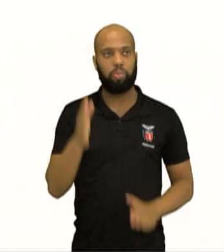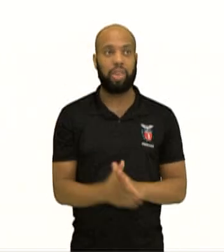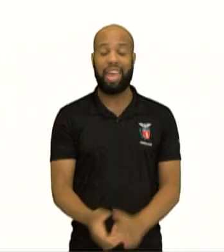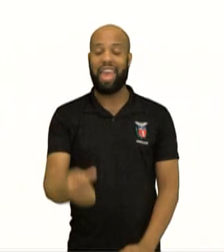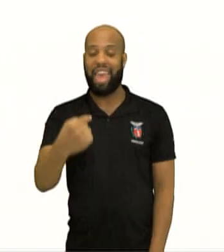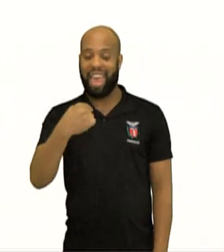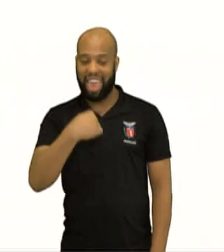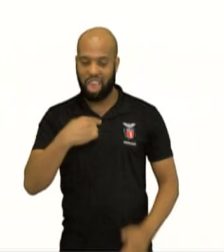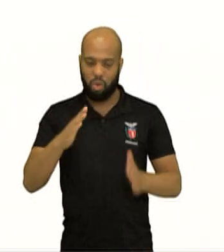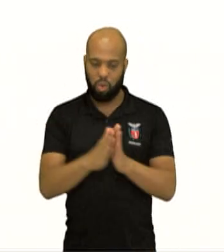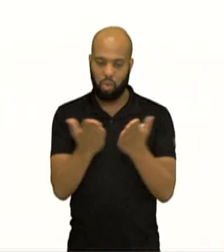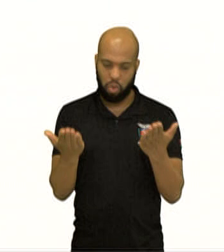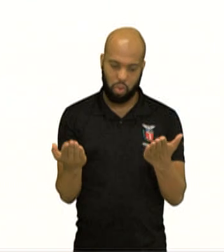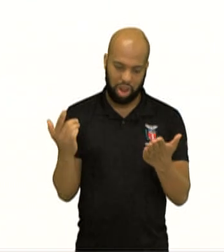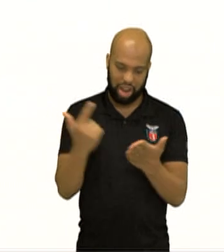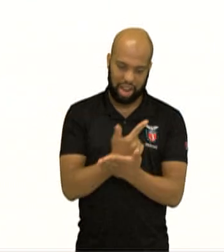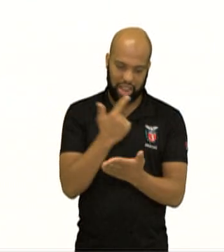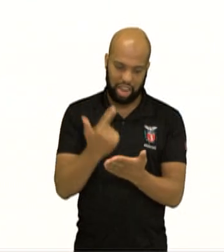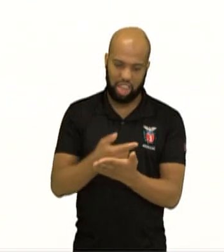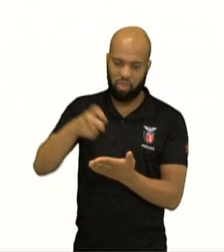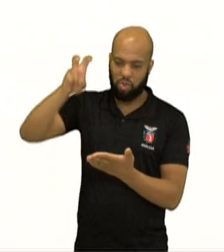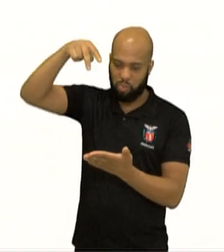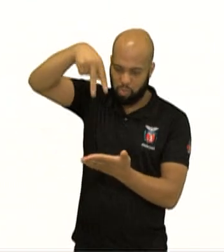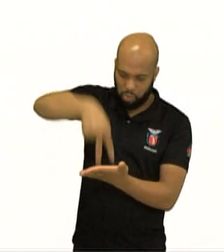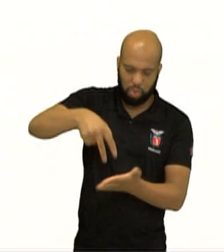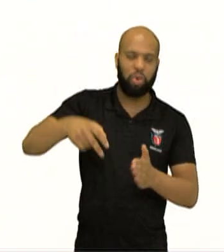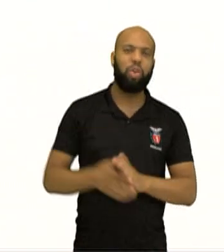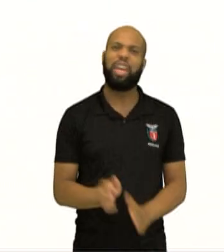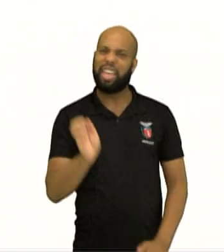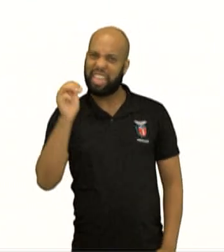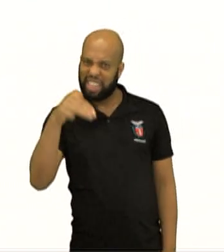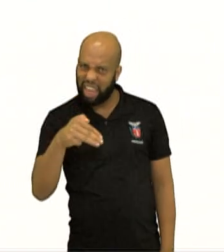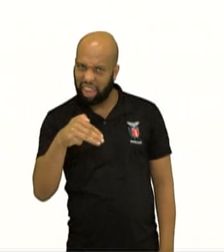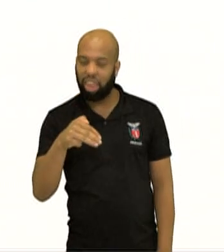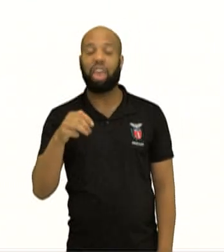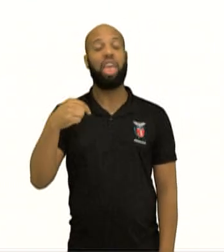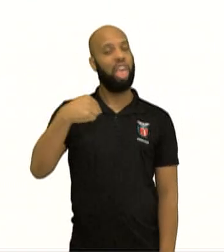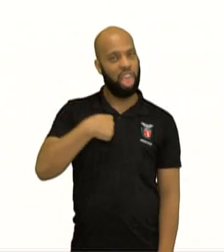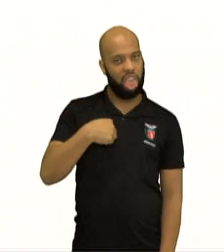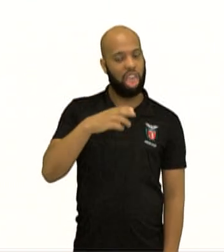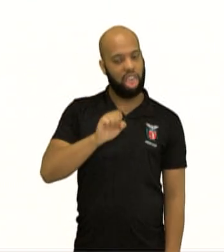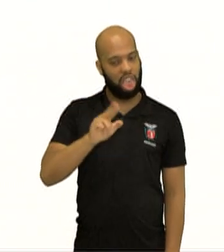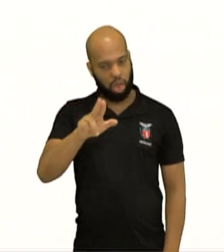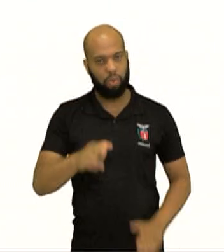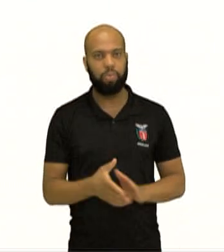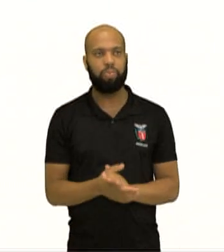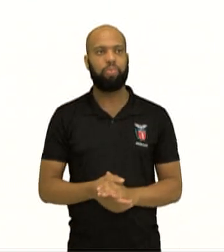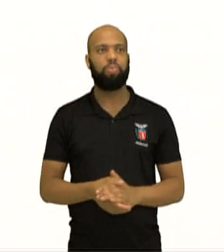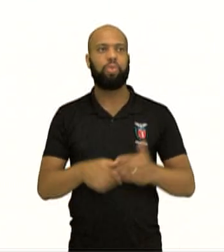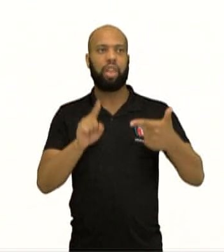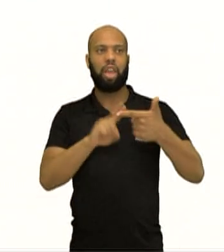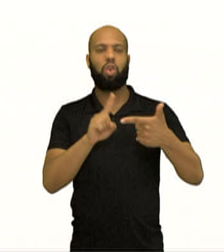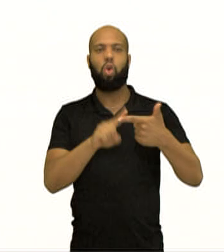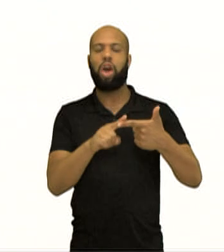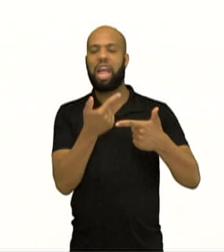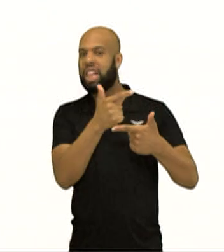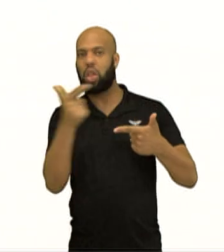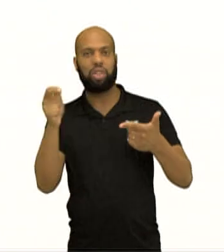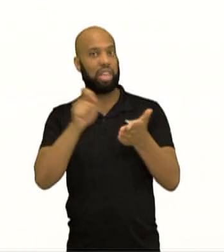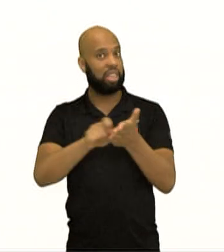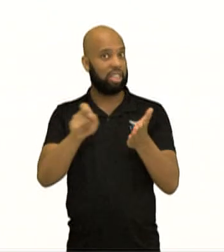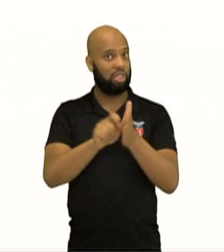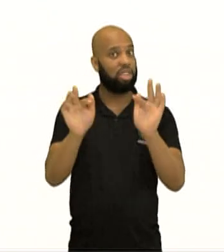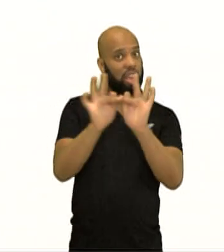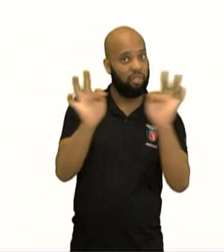dentro de um livro. Quem pula dentro do livro? Eu. Sujeito desinencial, ó, ele não está escrito na